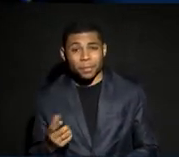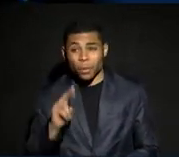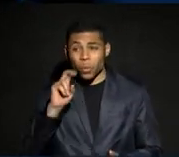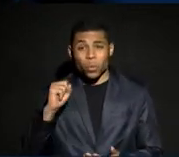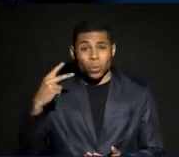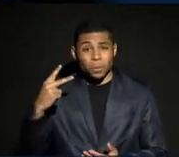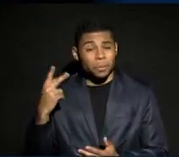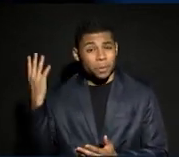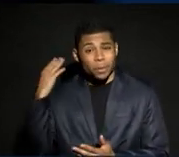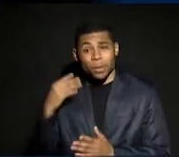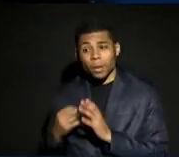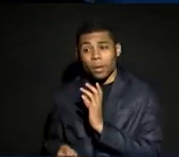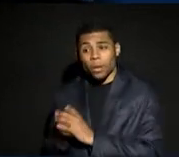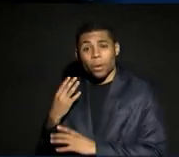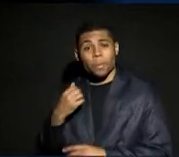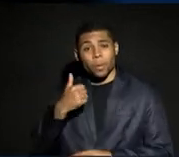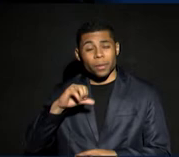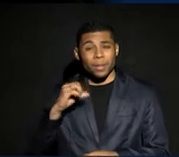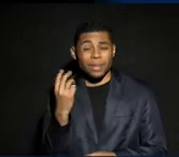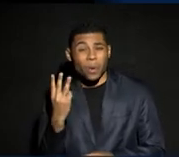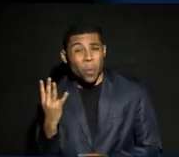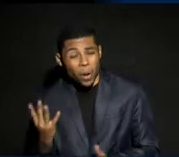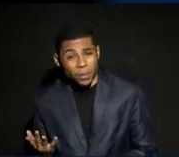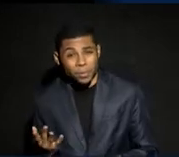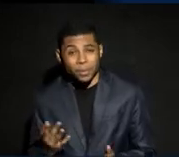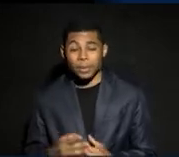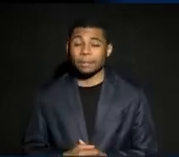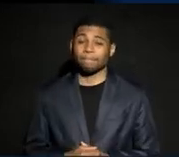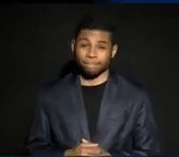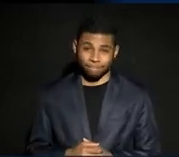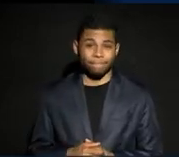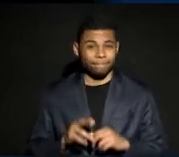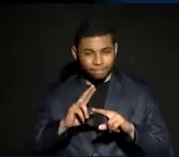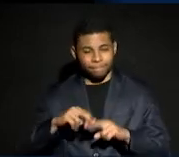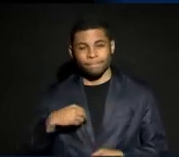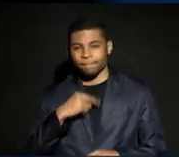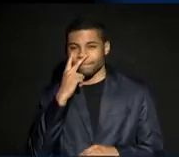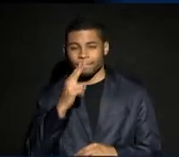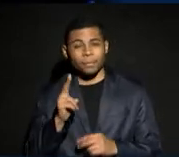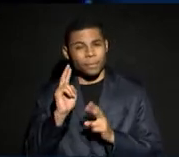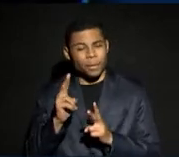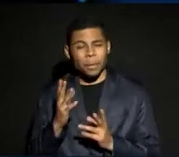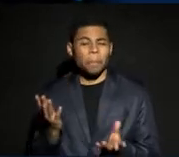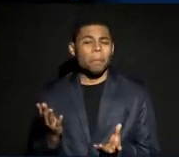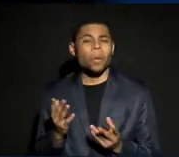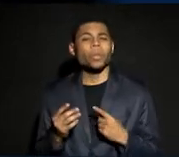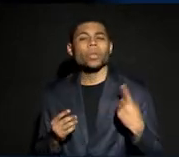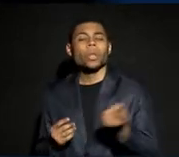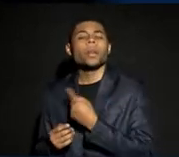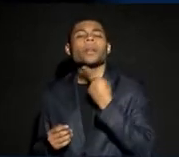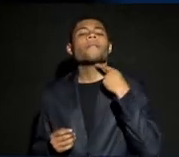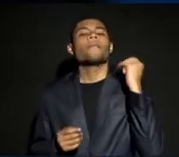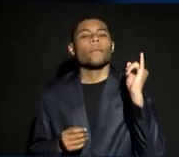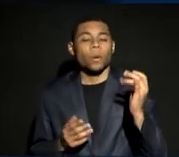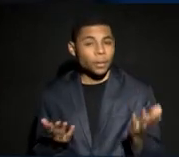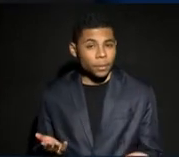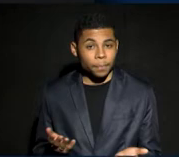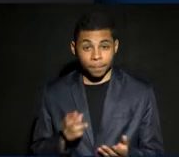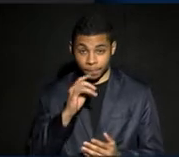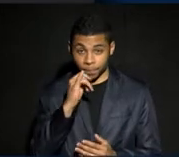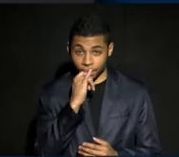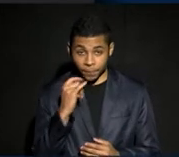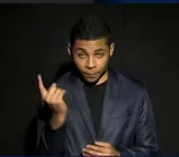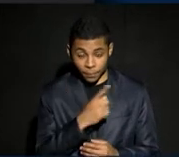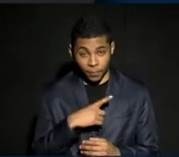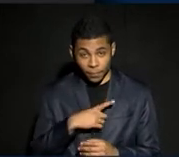foi fundada em 1934. Né? Então, eu acho que... qual é a nossa vocação? Se a